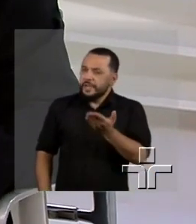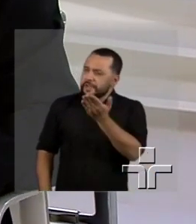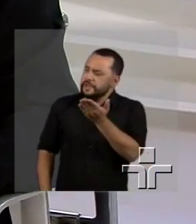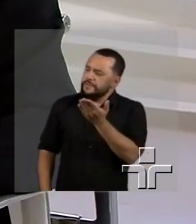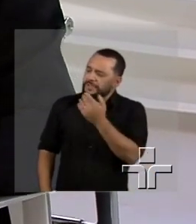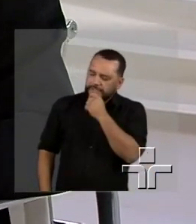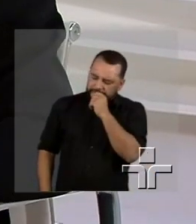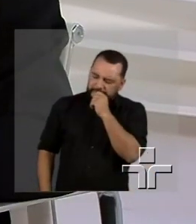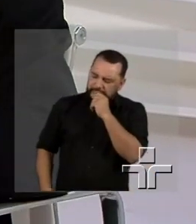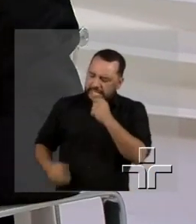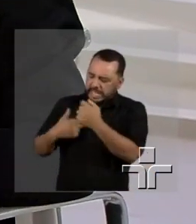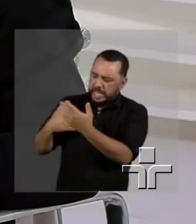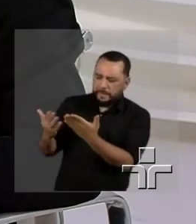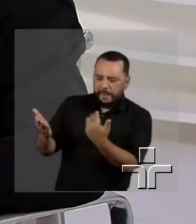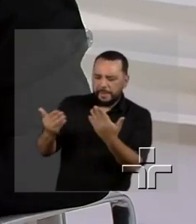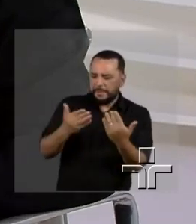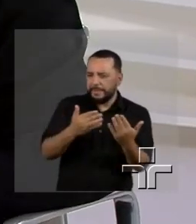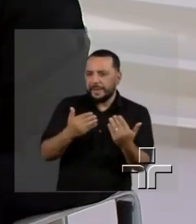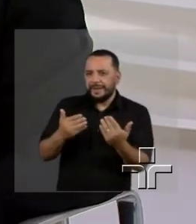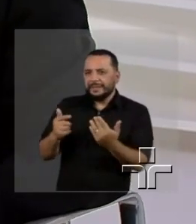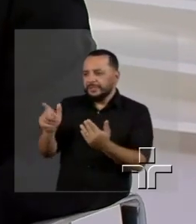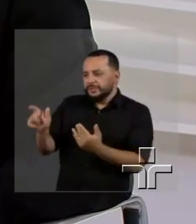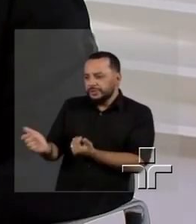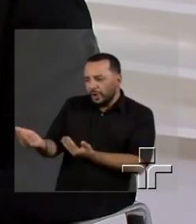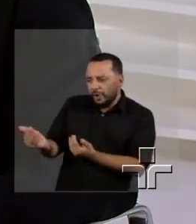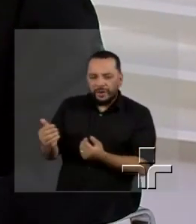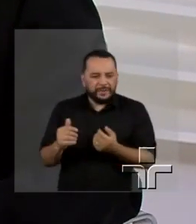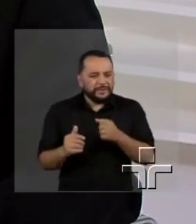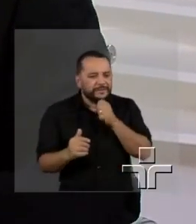também, os dois são retrógrados.